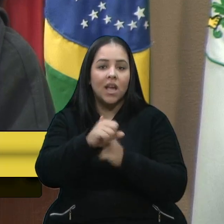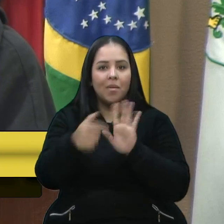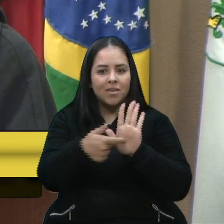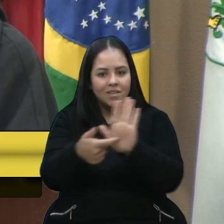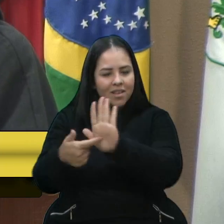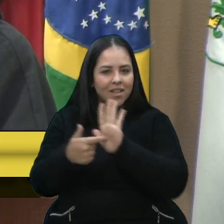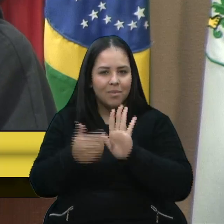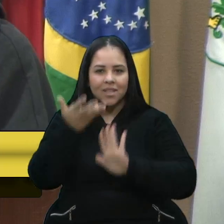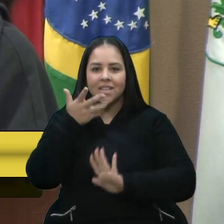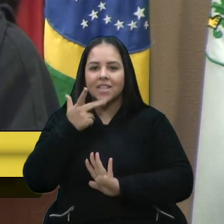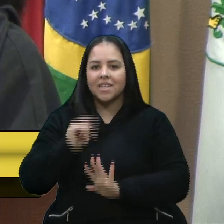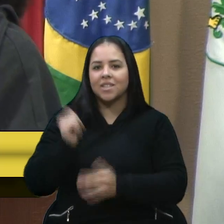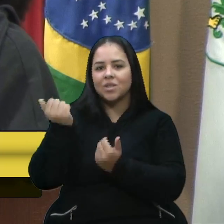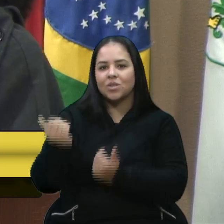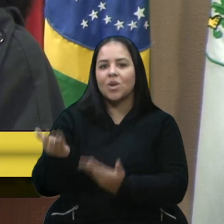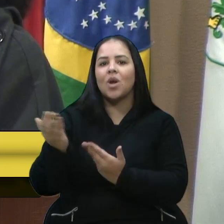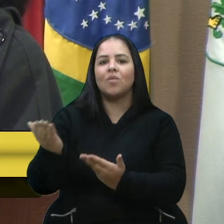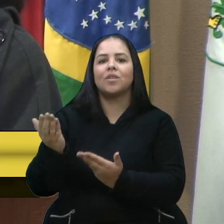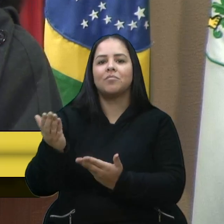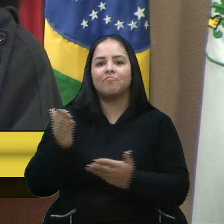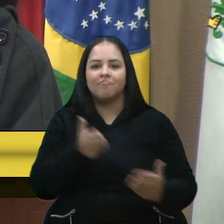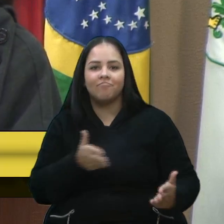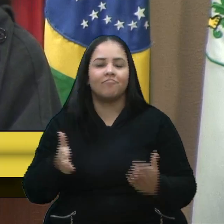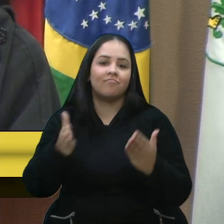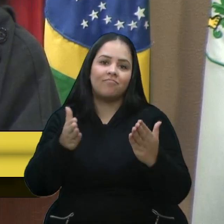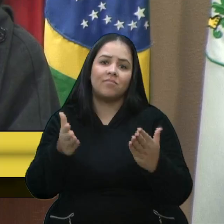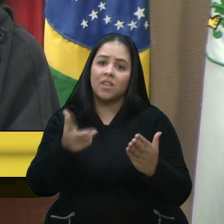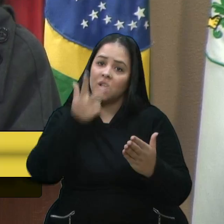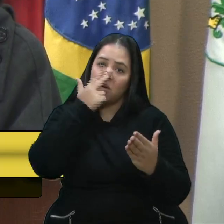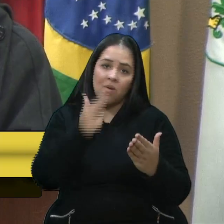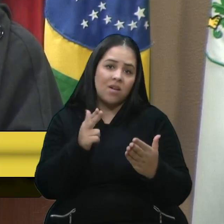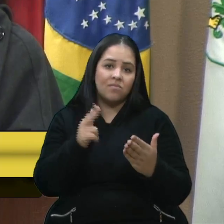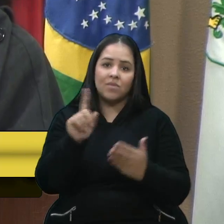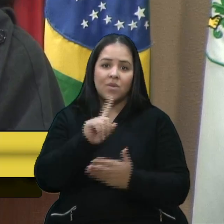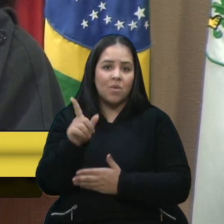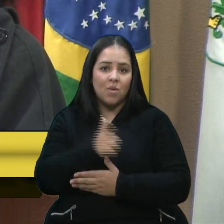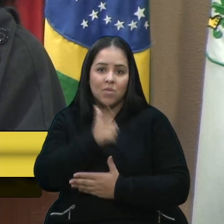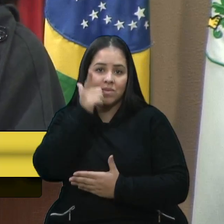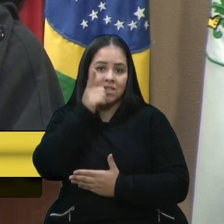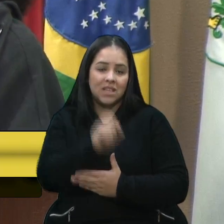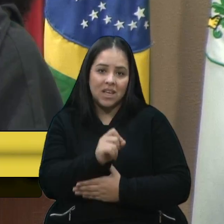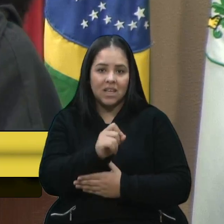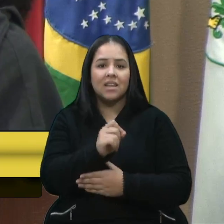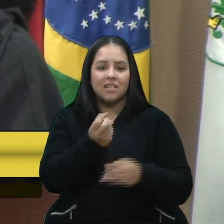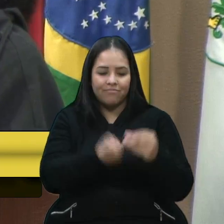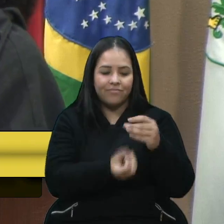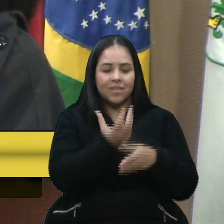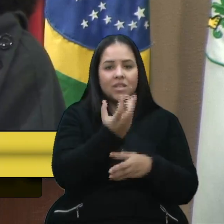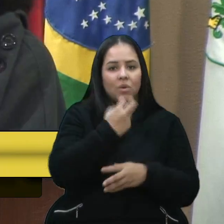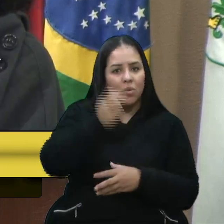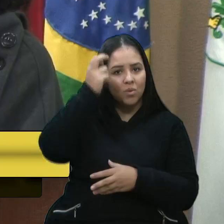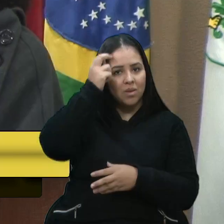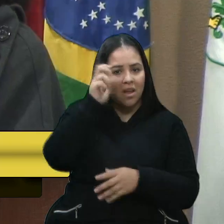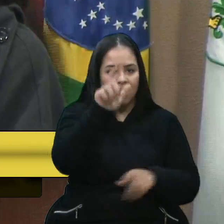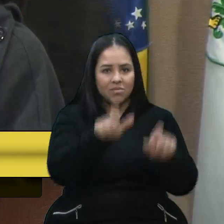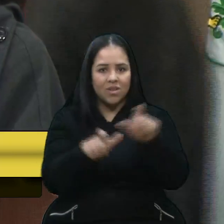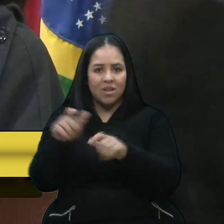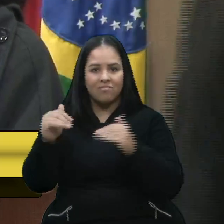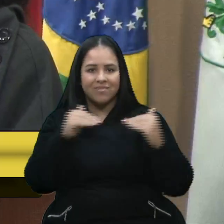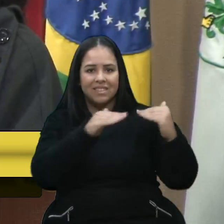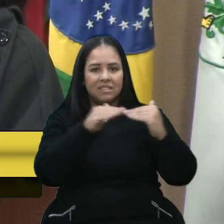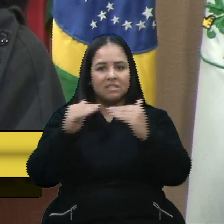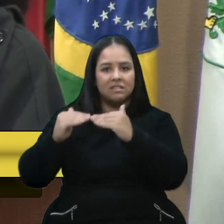uma saída. E mesmo assim não se entendem enquanto produtores culturais. E é nesse sentido que a